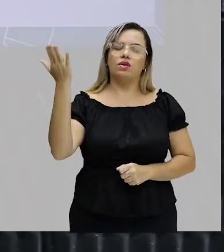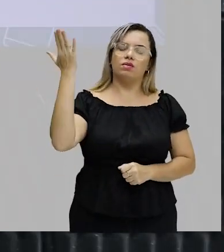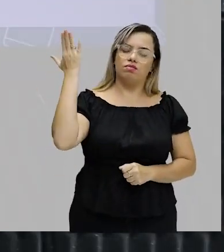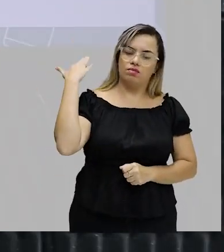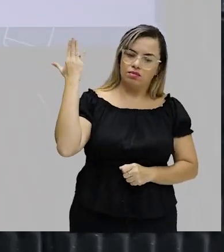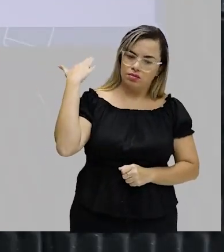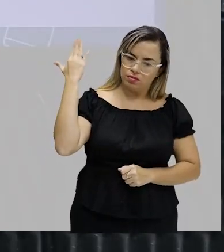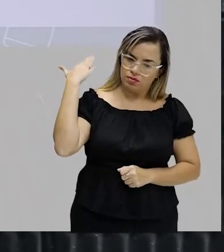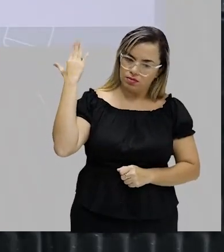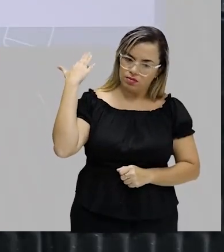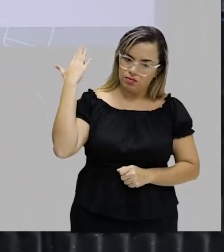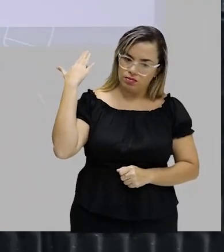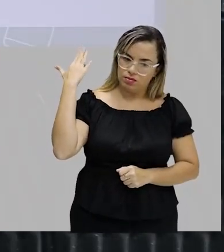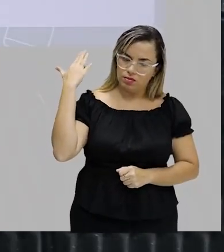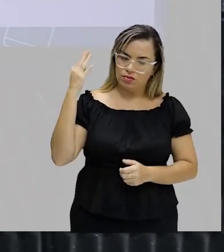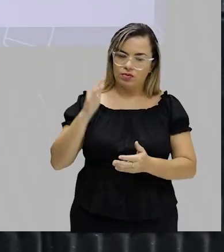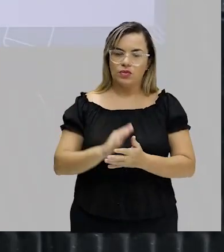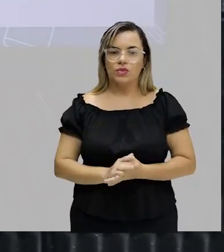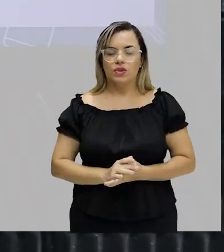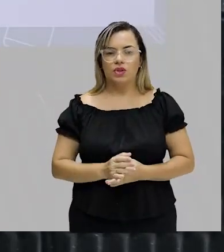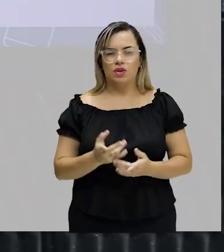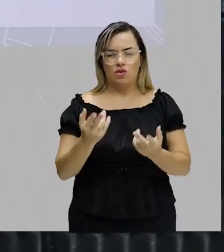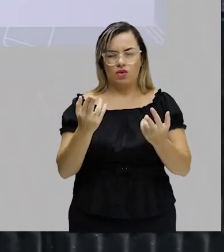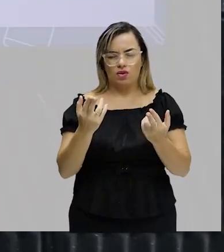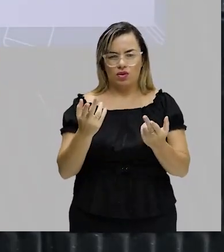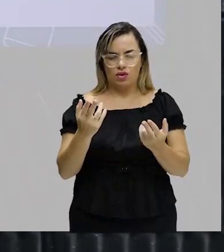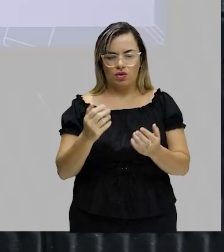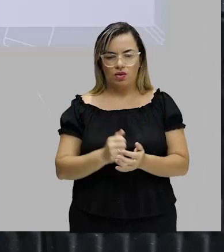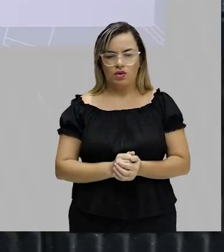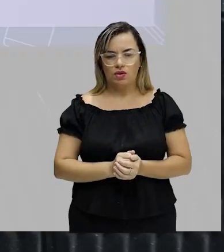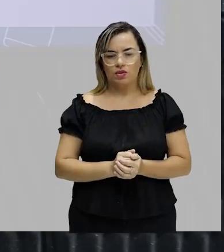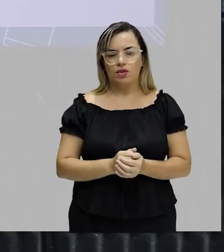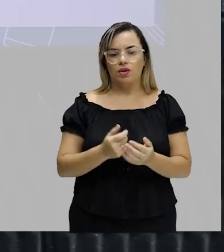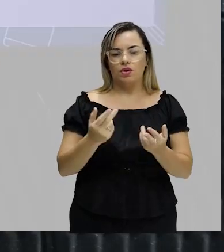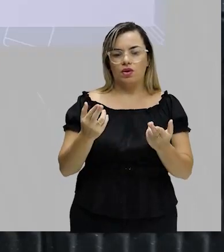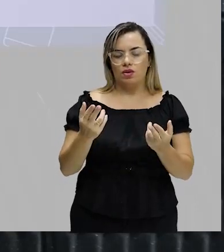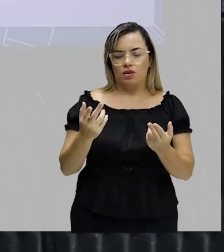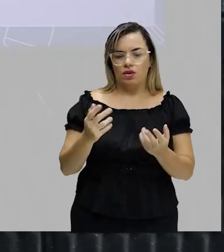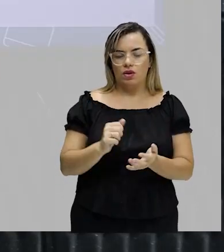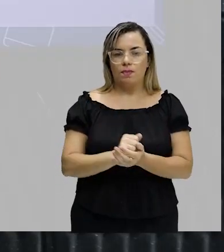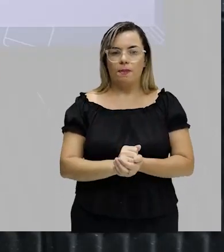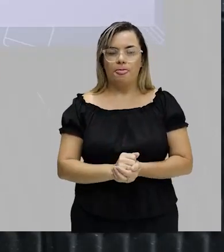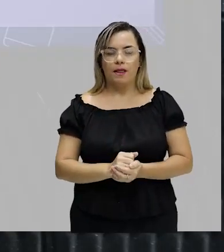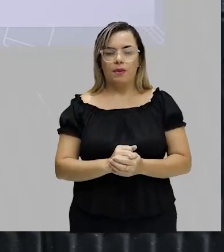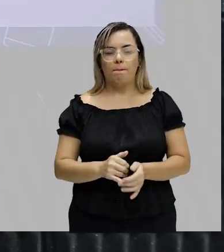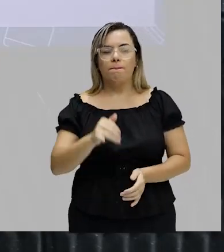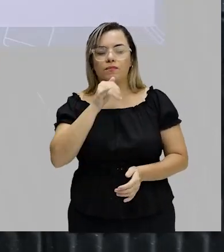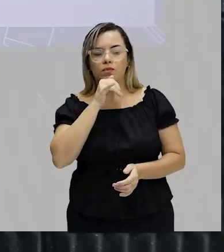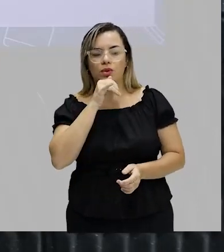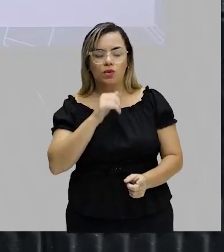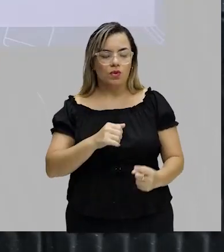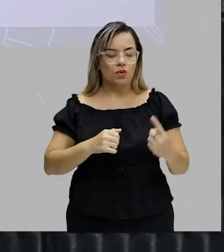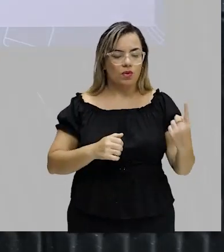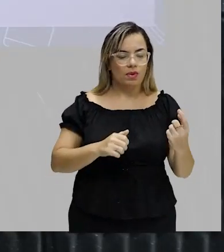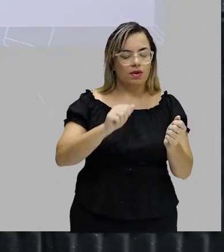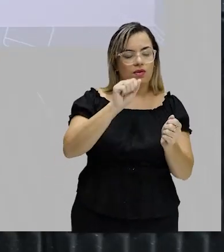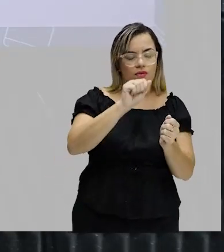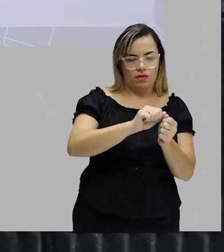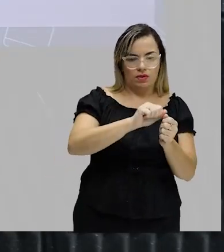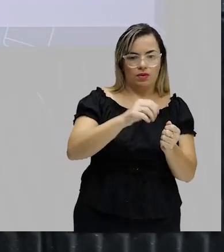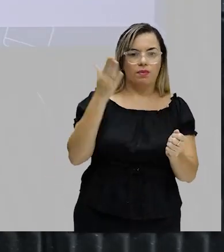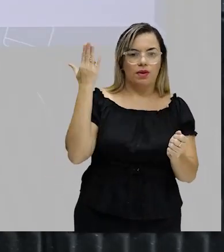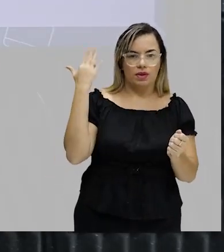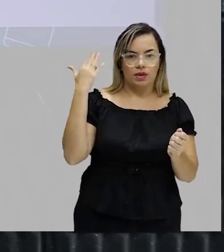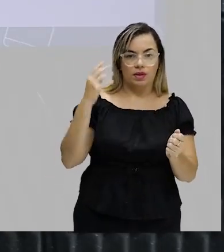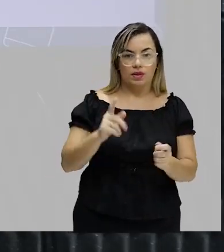ações que aconteceram concomitantemente, tá? Ao mesmo tempo que uma ação ocorria, essa outra ação